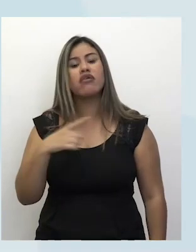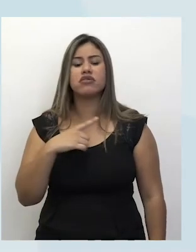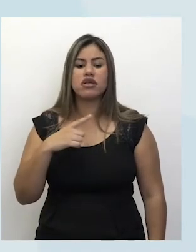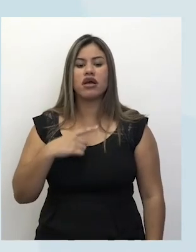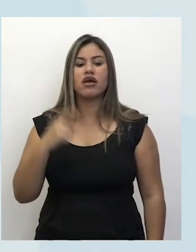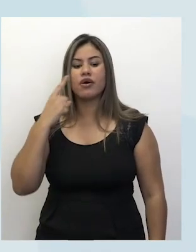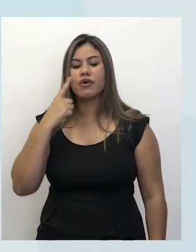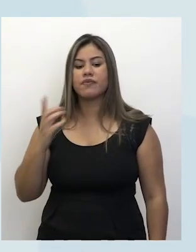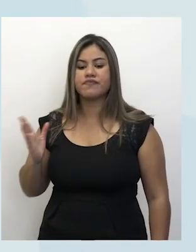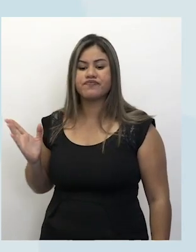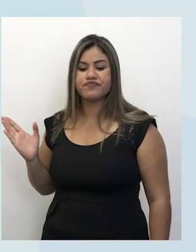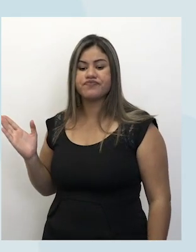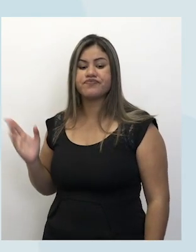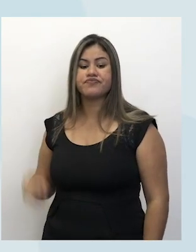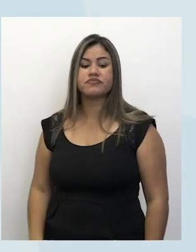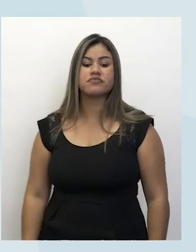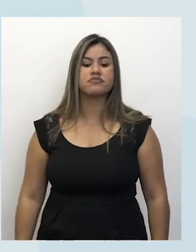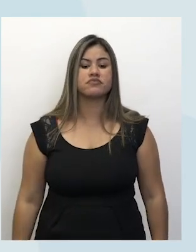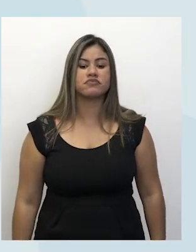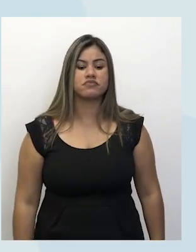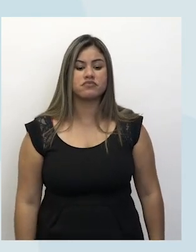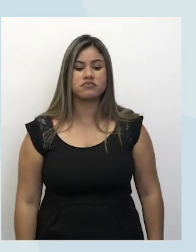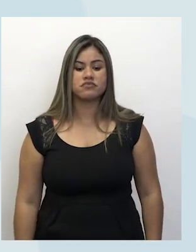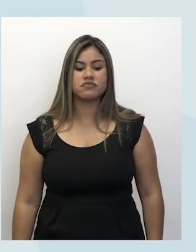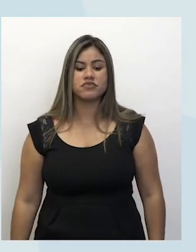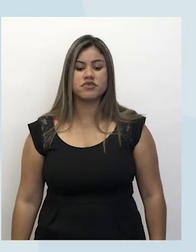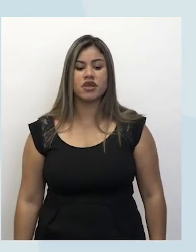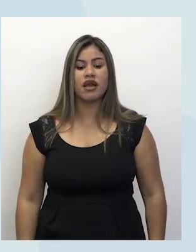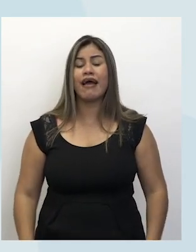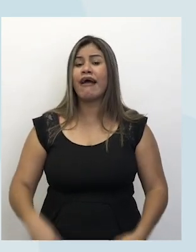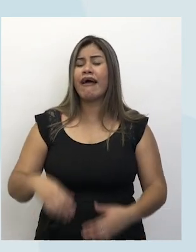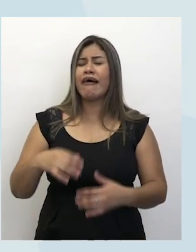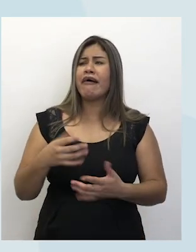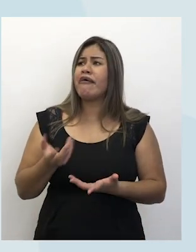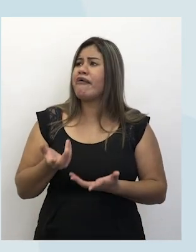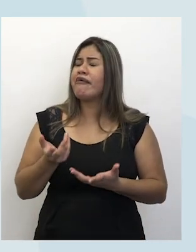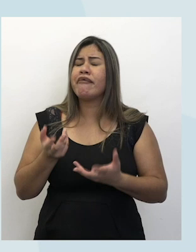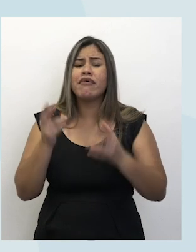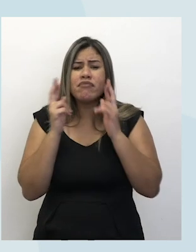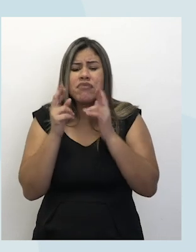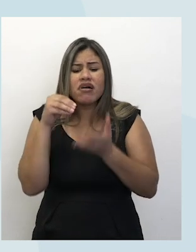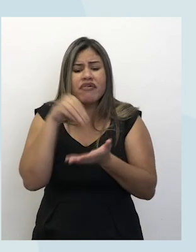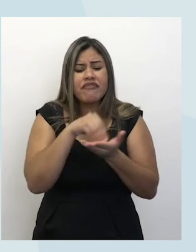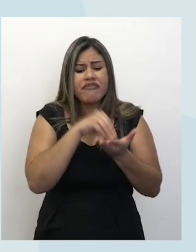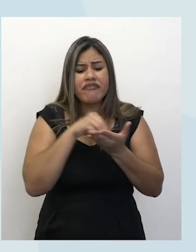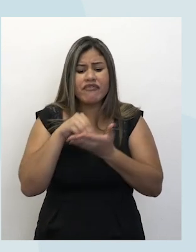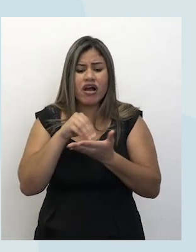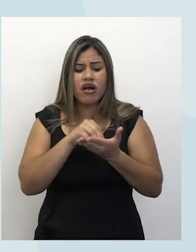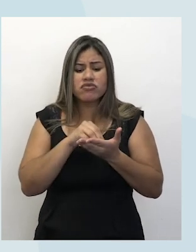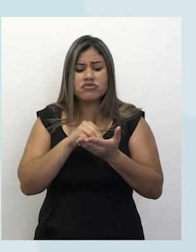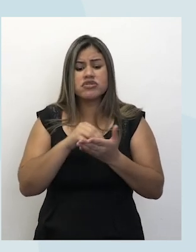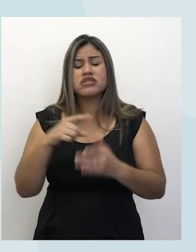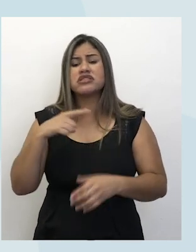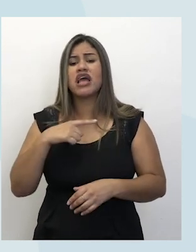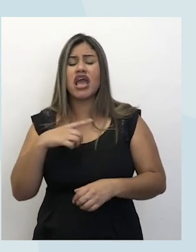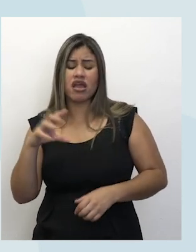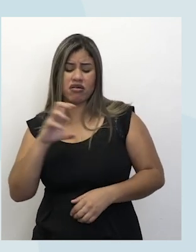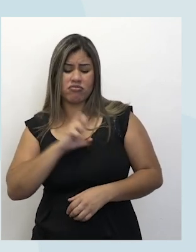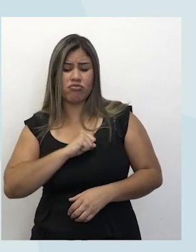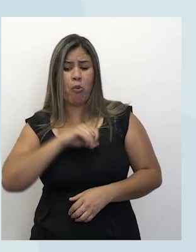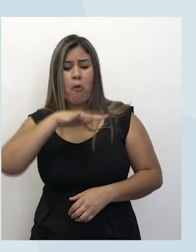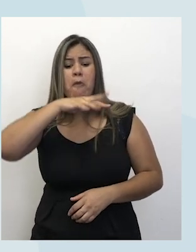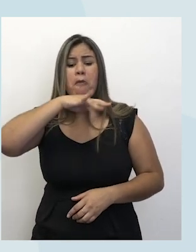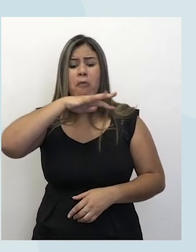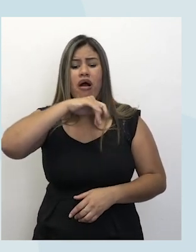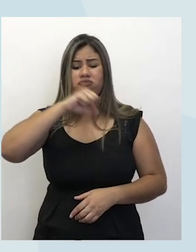na tela mas conquanto não pode haver desgosto onde Esperança falta lá me esconde amor mal que mata e não